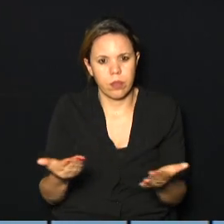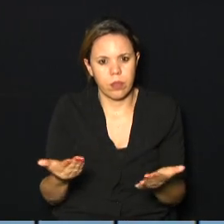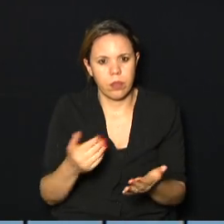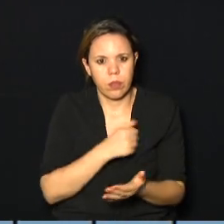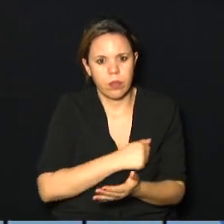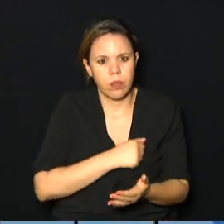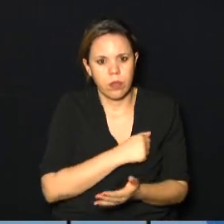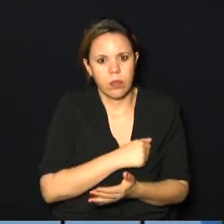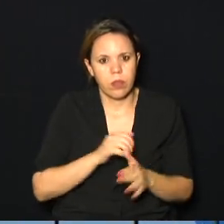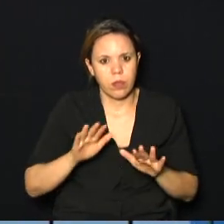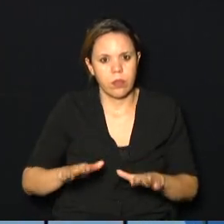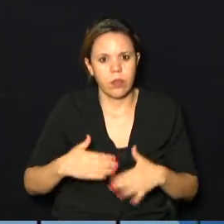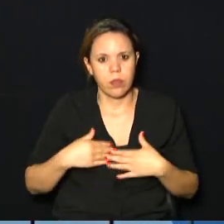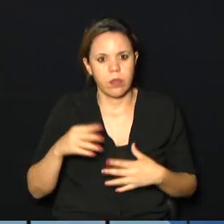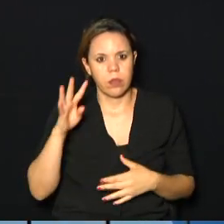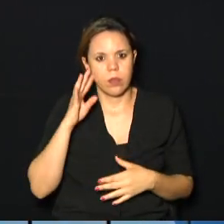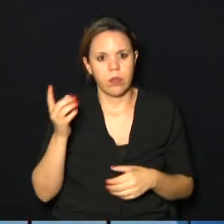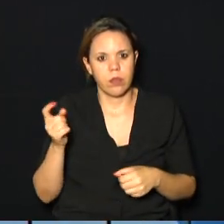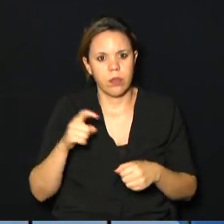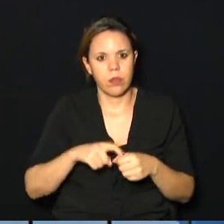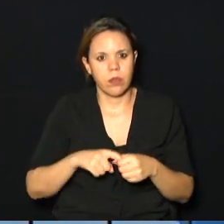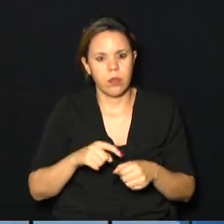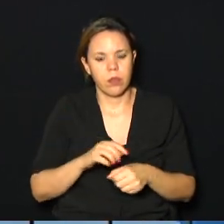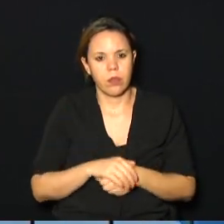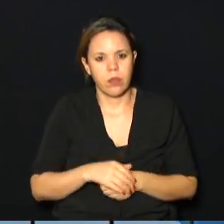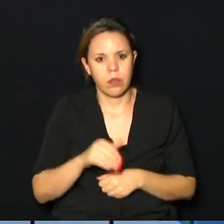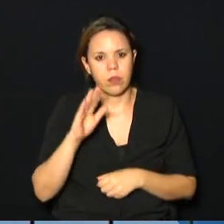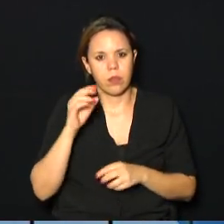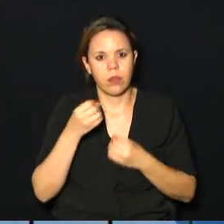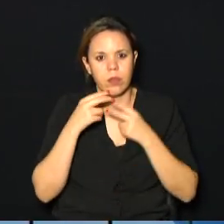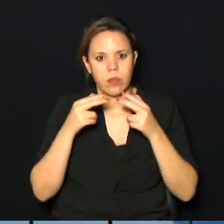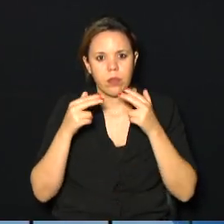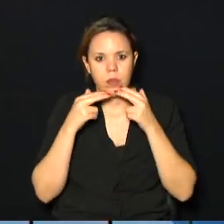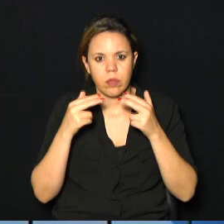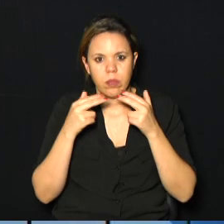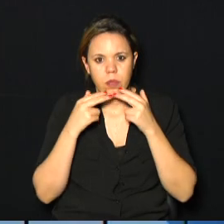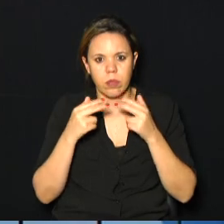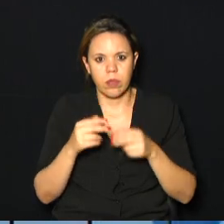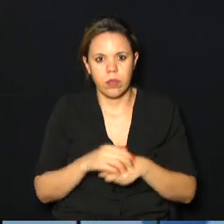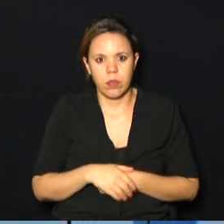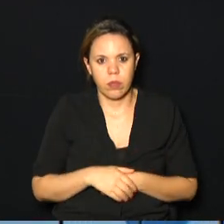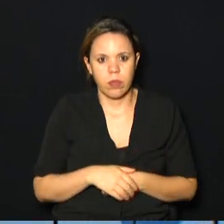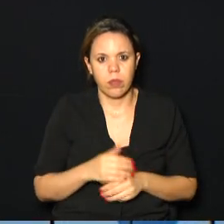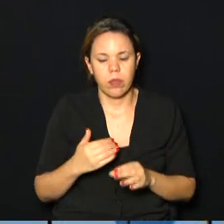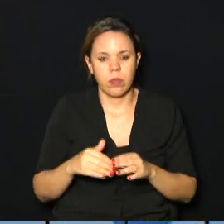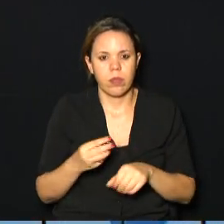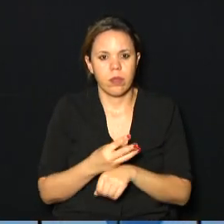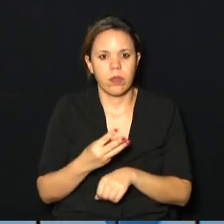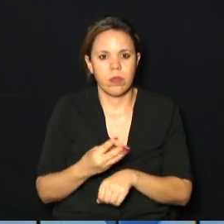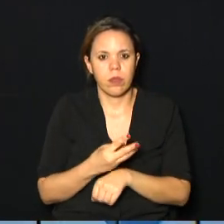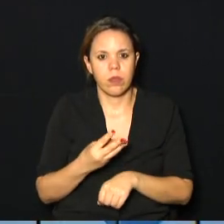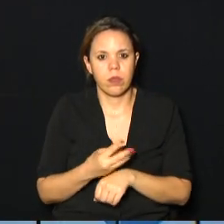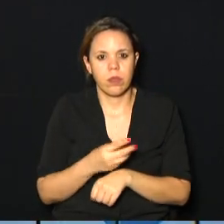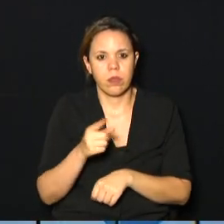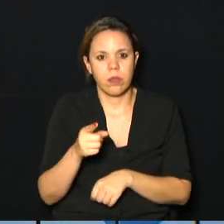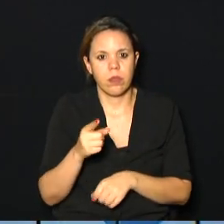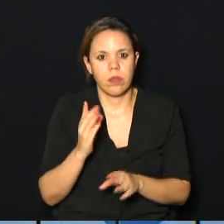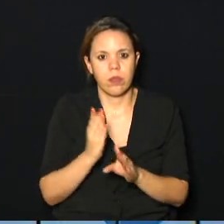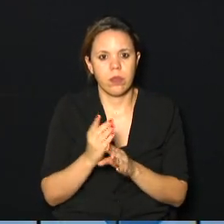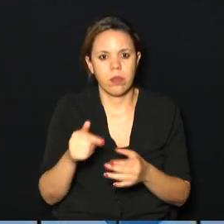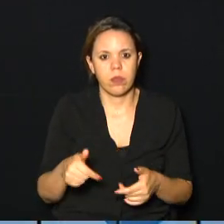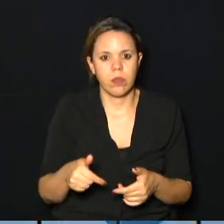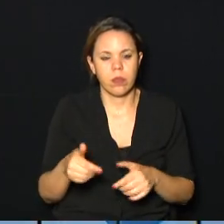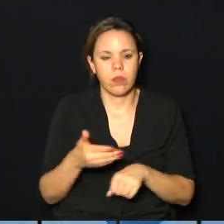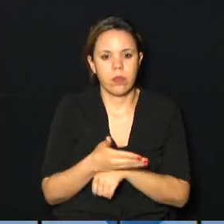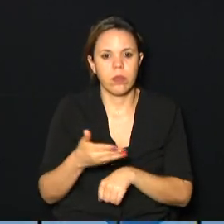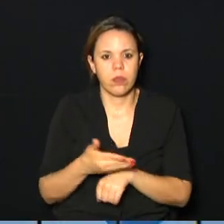com saudade? Calma, que quarta-feira eu tô de volta com mais novidades. Enquanto isso, manda um WhatsApp para mim, diz o que você achou aqui da